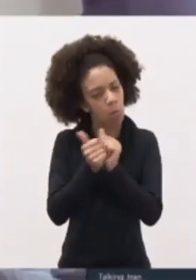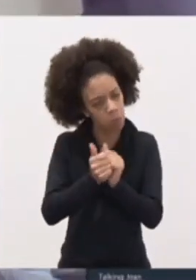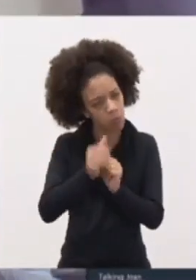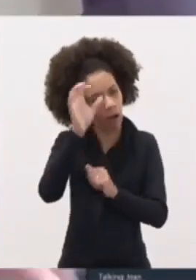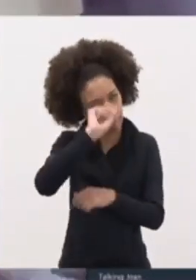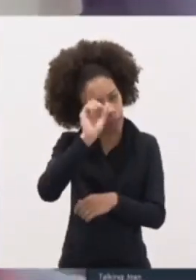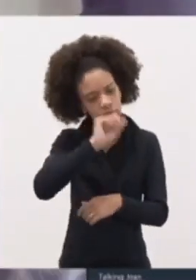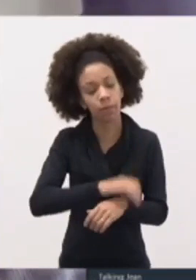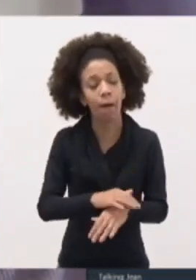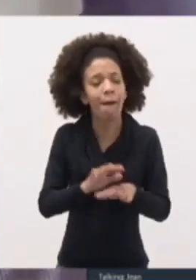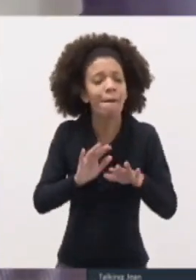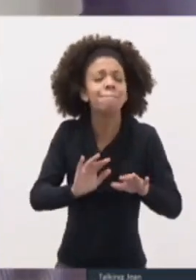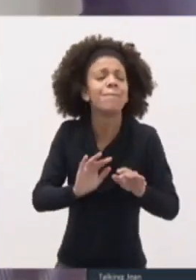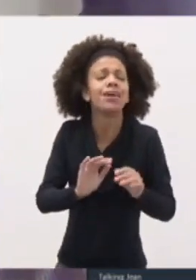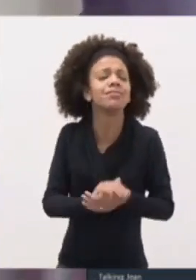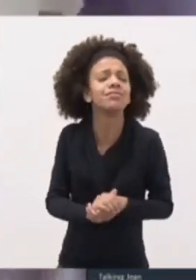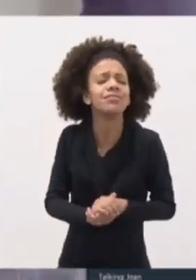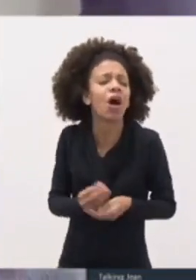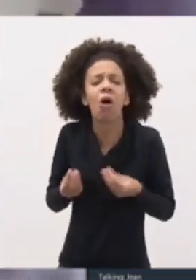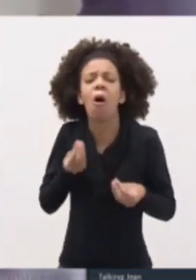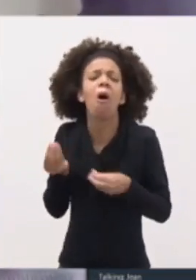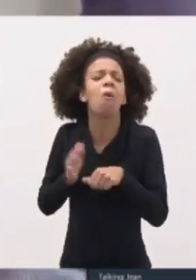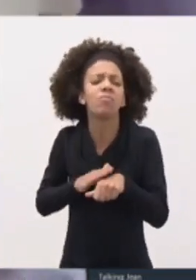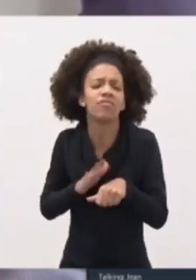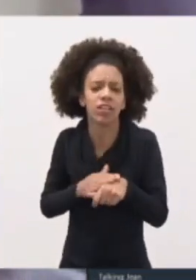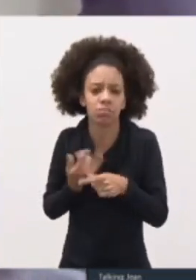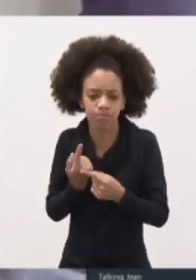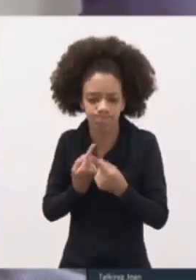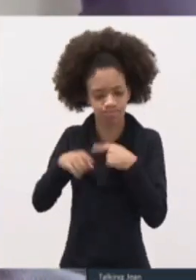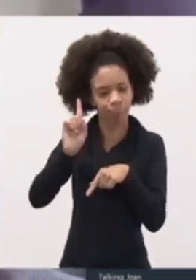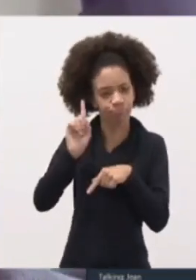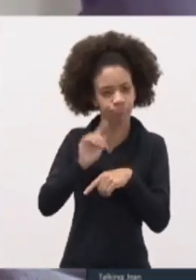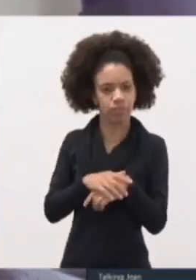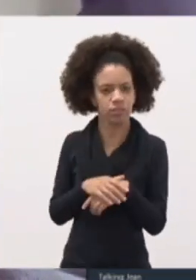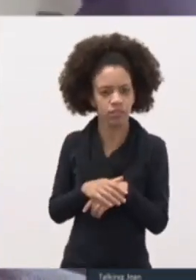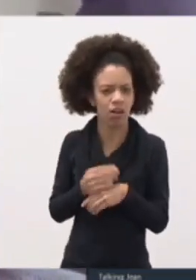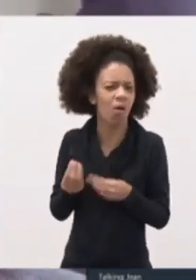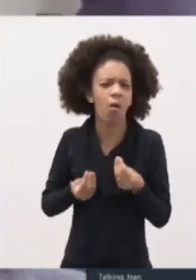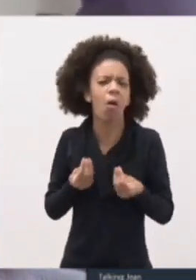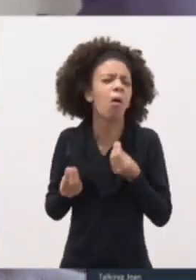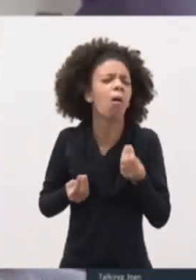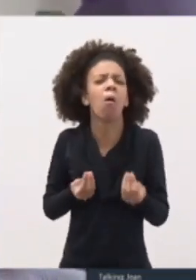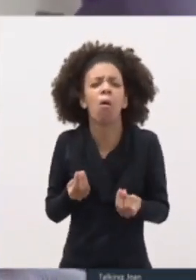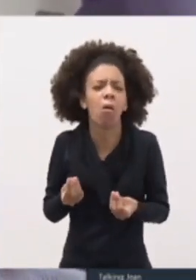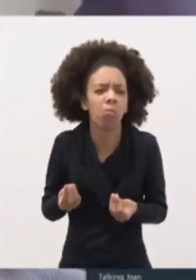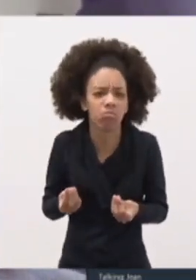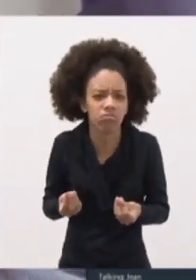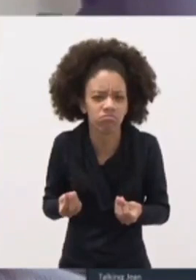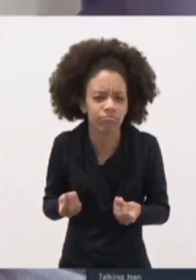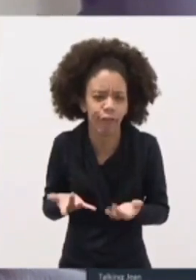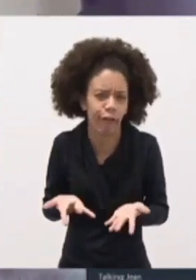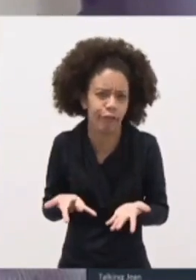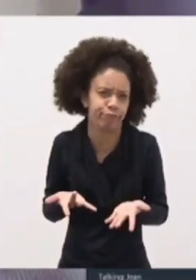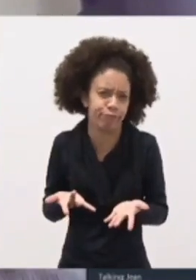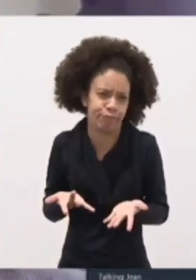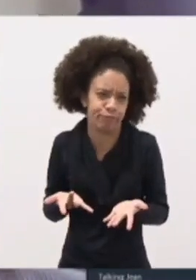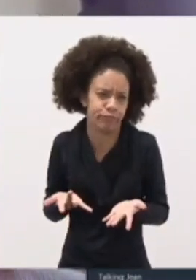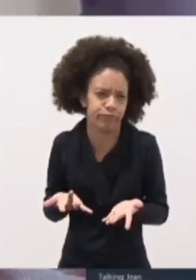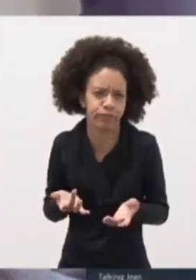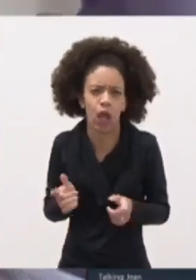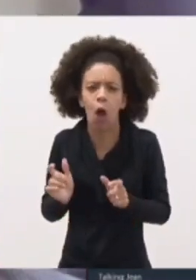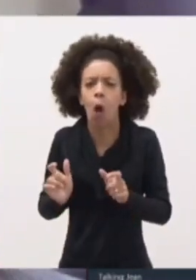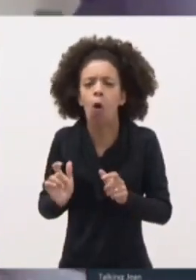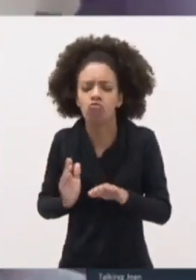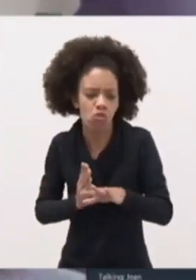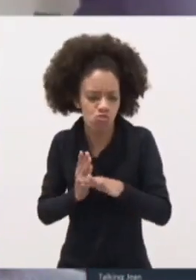que eu... como que eu faço para desenvolver tudo isso, né? Como que, enfim, de onde eu começo? O que que